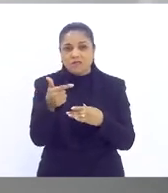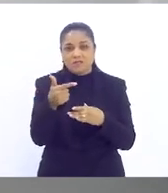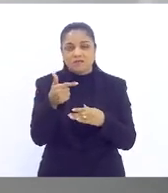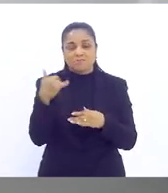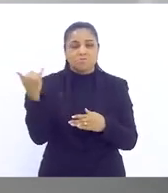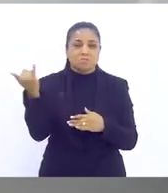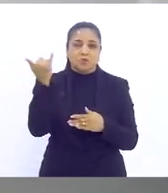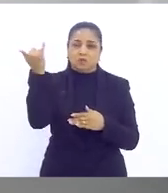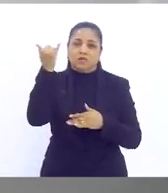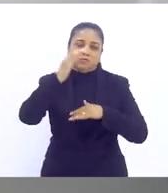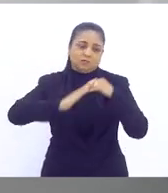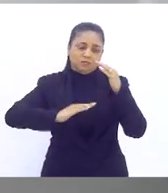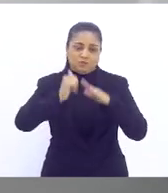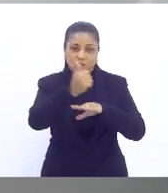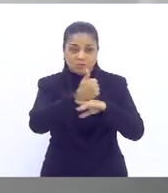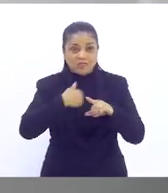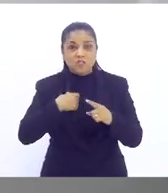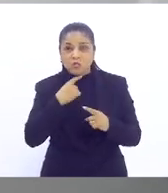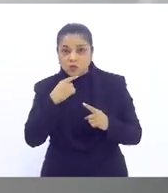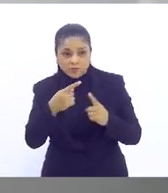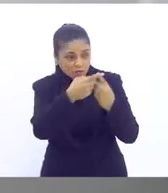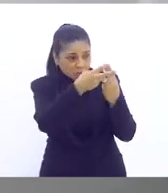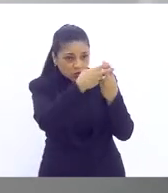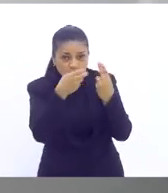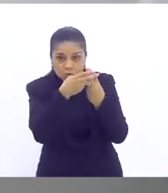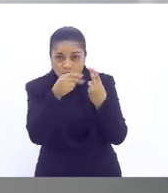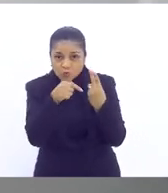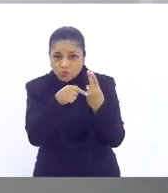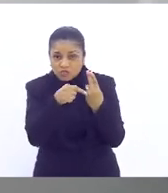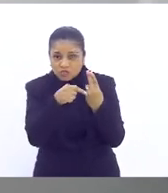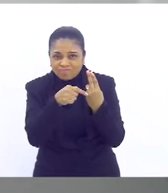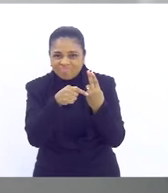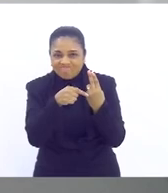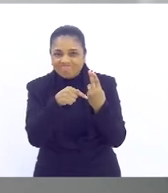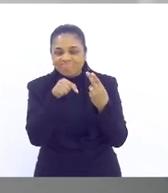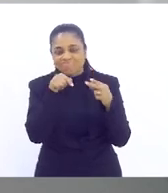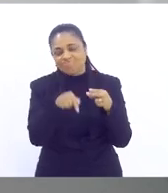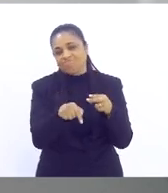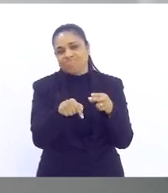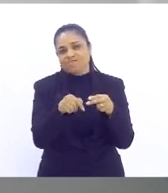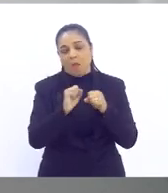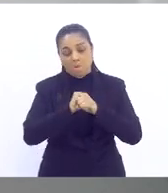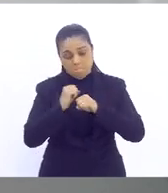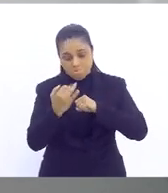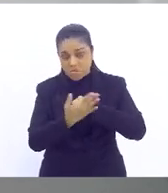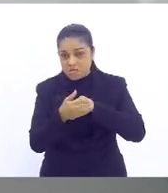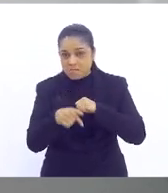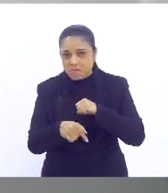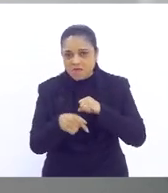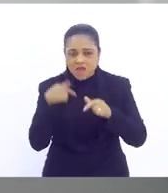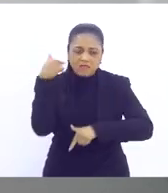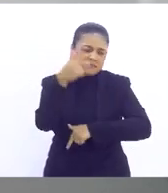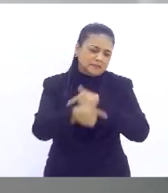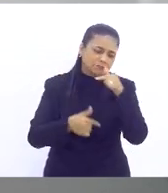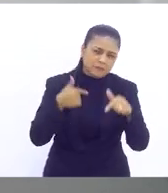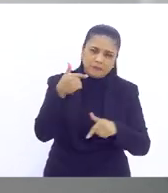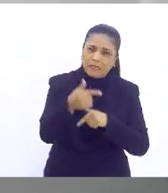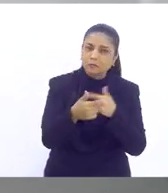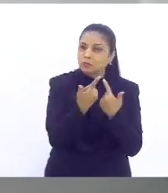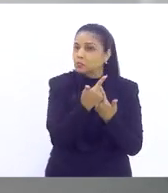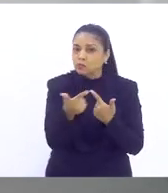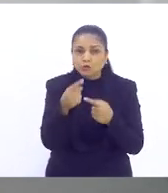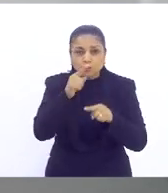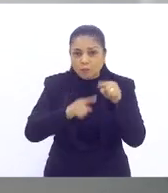da importância do SUS a gente não precisa ter mais dúvida diante da pandemia e qual foi a questão que a gente